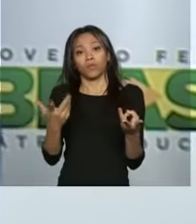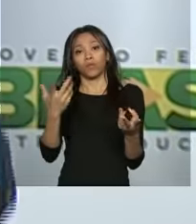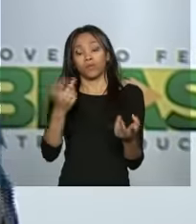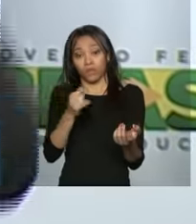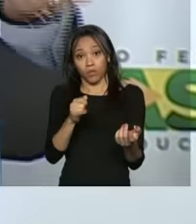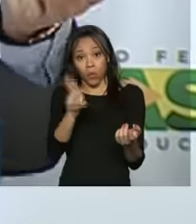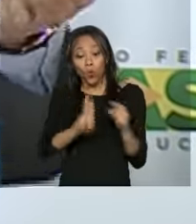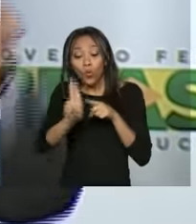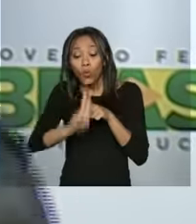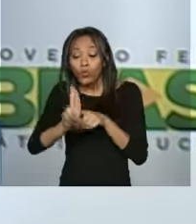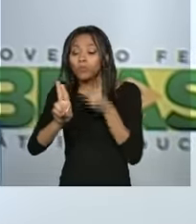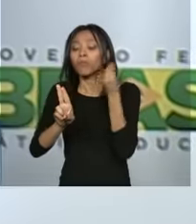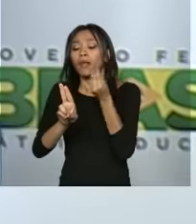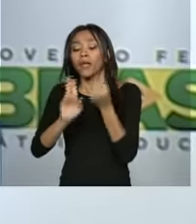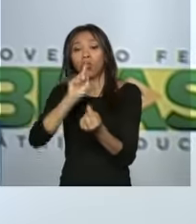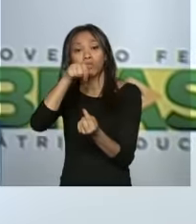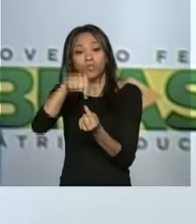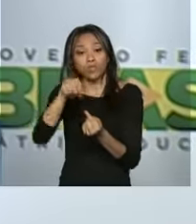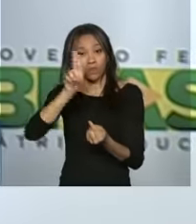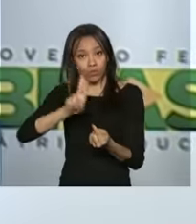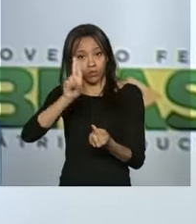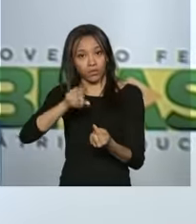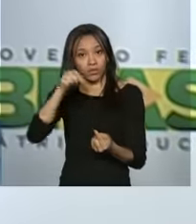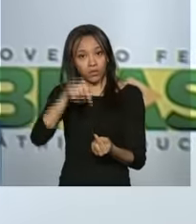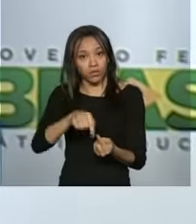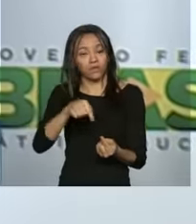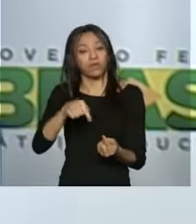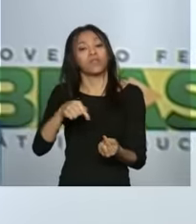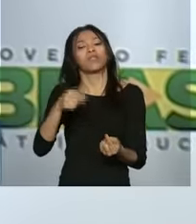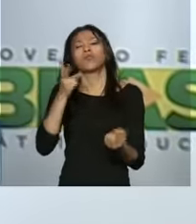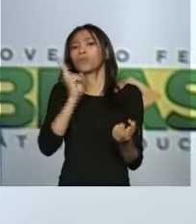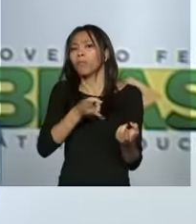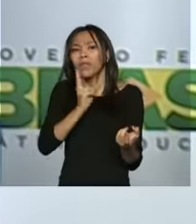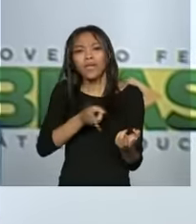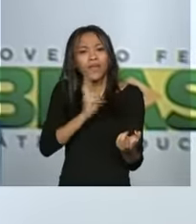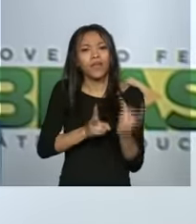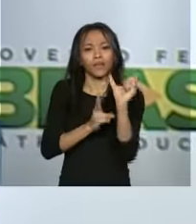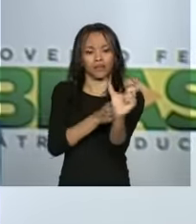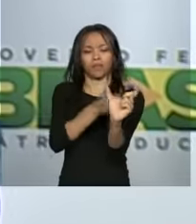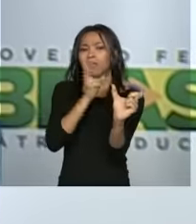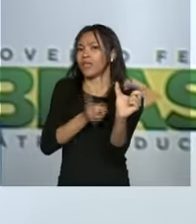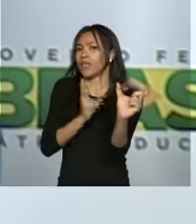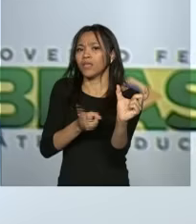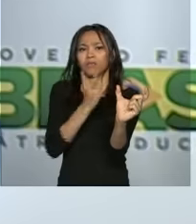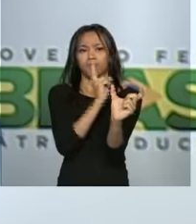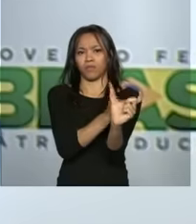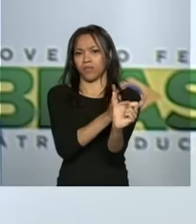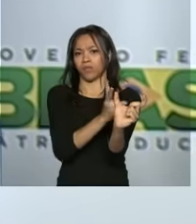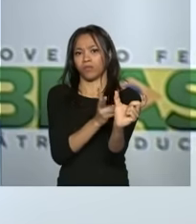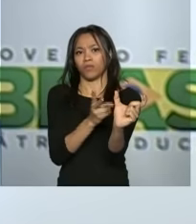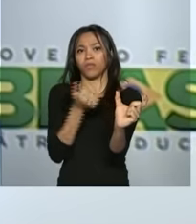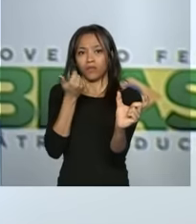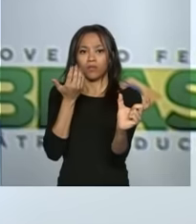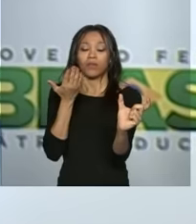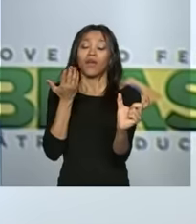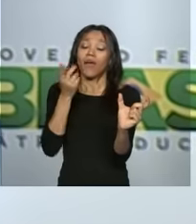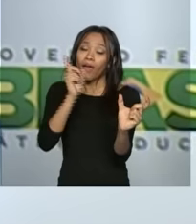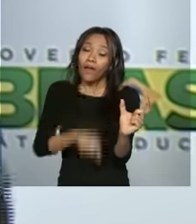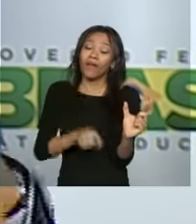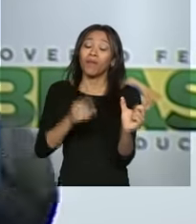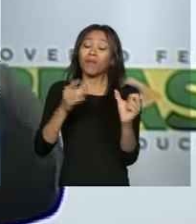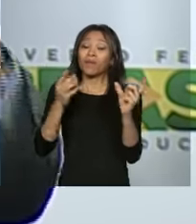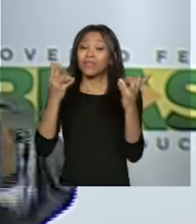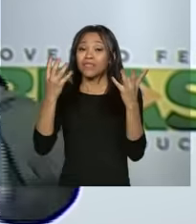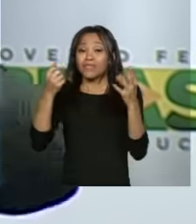uso é possível comparar porque nós vamos conseguir falar do mesmo elemento da mesma coisa então é uma complexidade tecnológica de uma